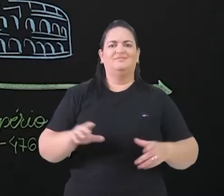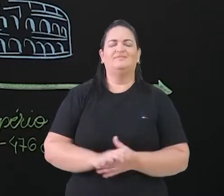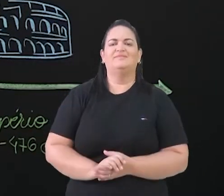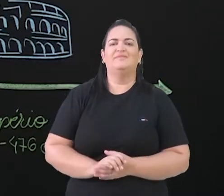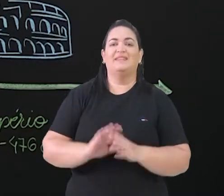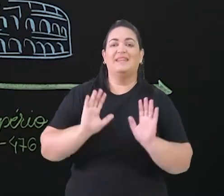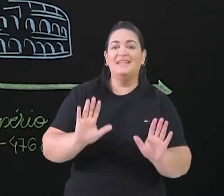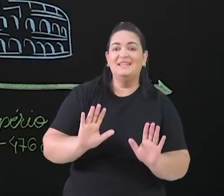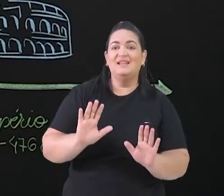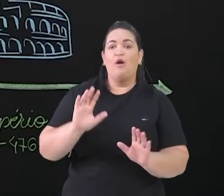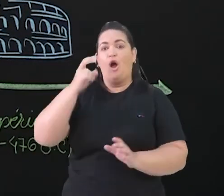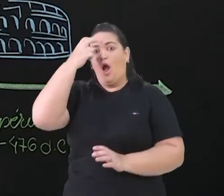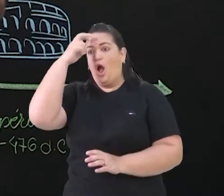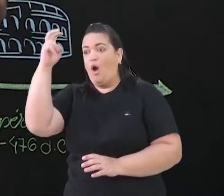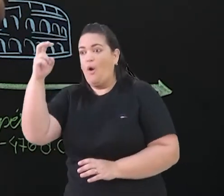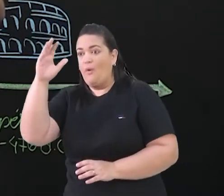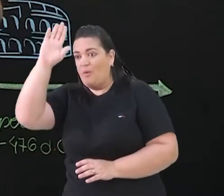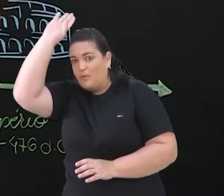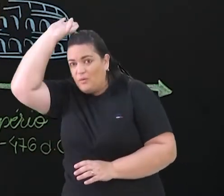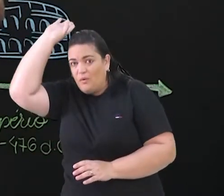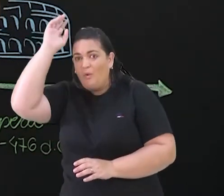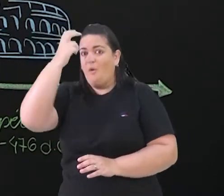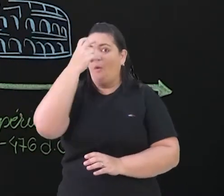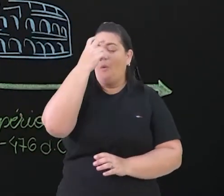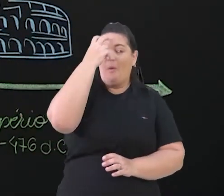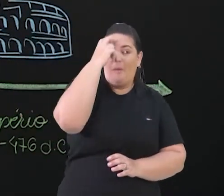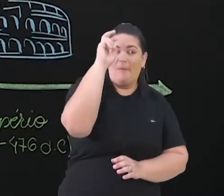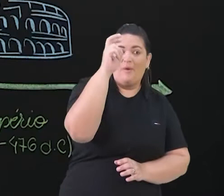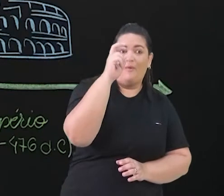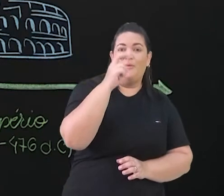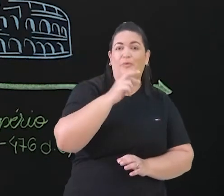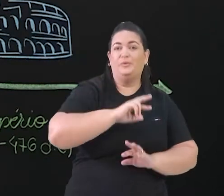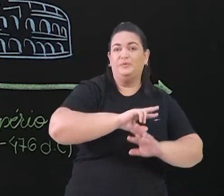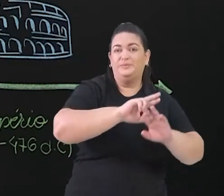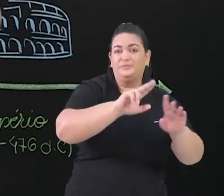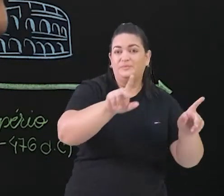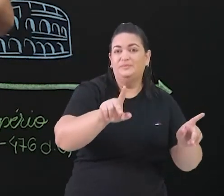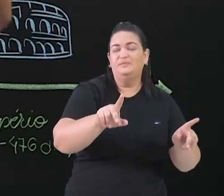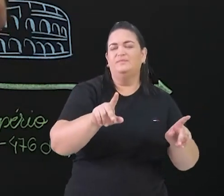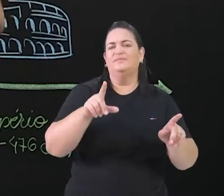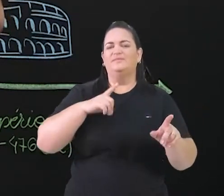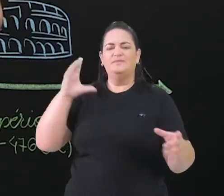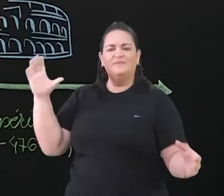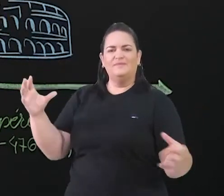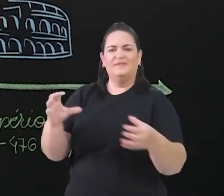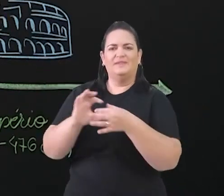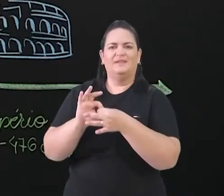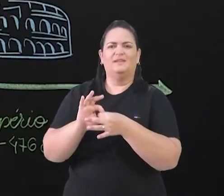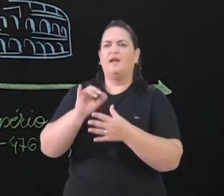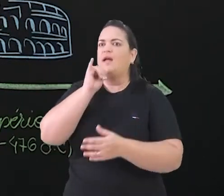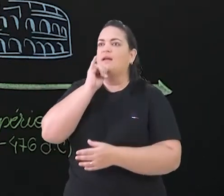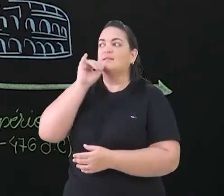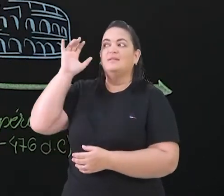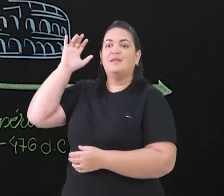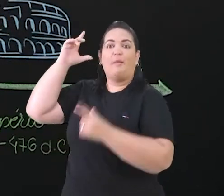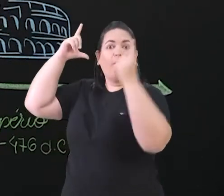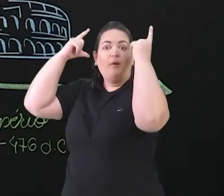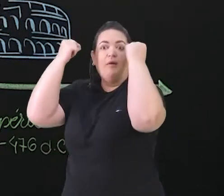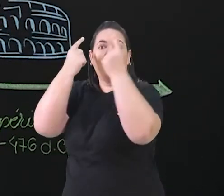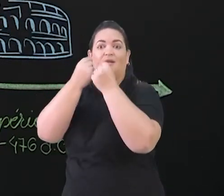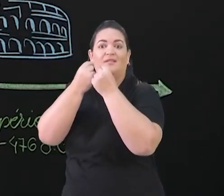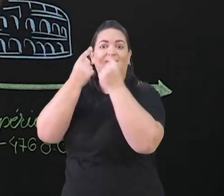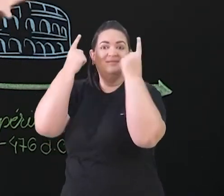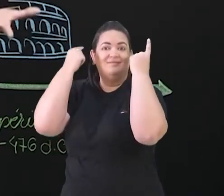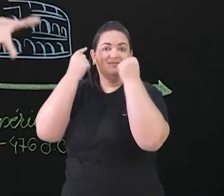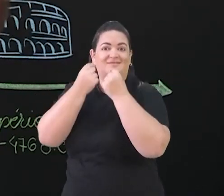mistura a outras culturas, é que há uma aproximação da cultura grega. Não é à toa que frequentemente a gente